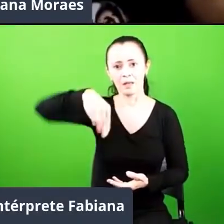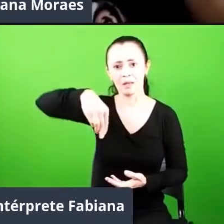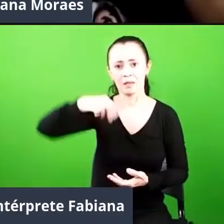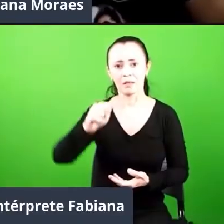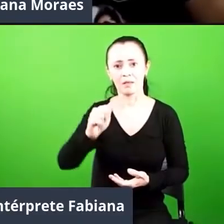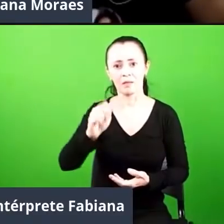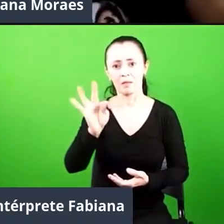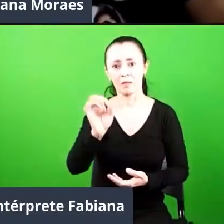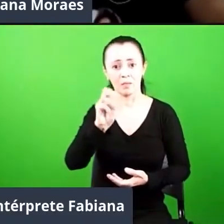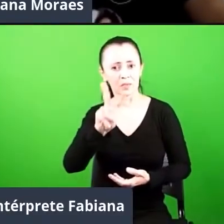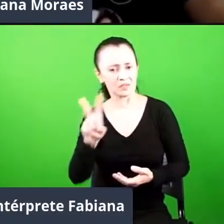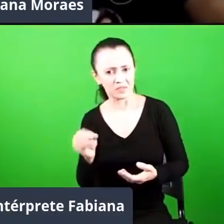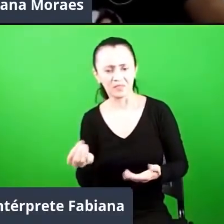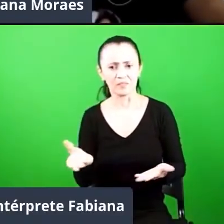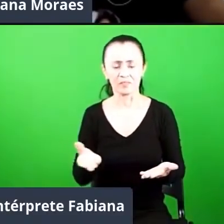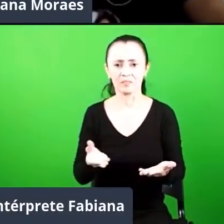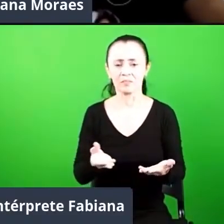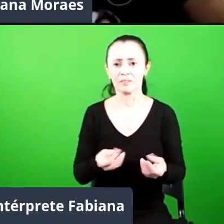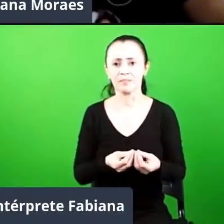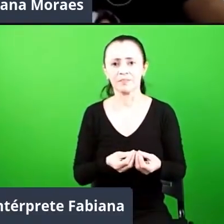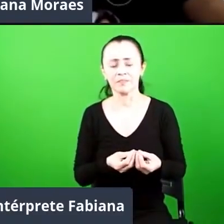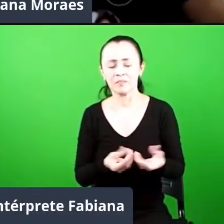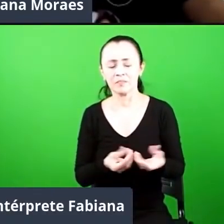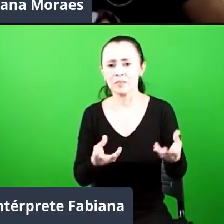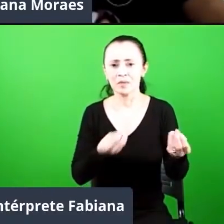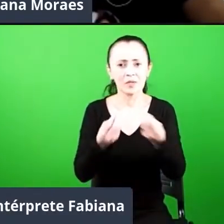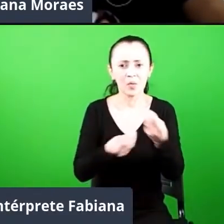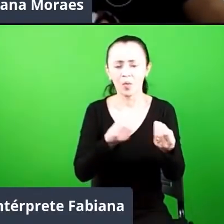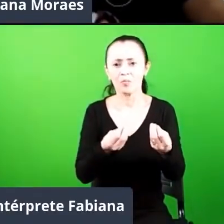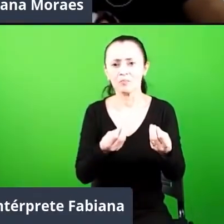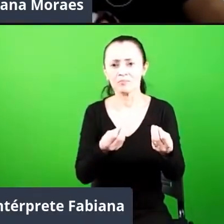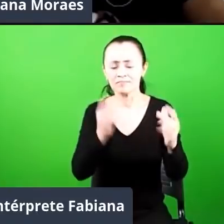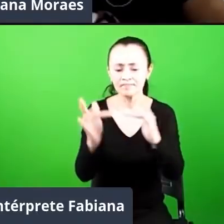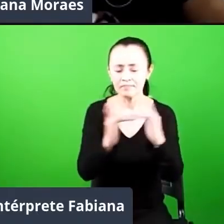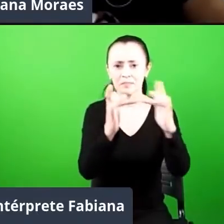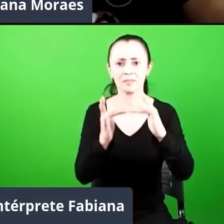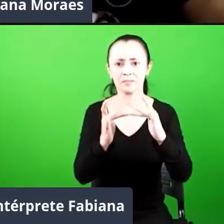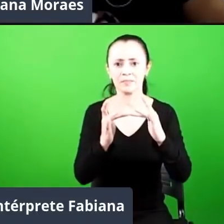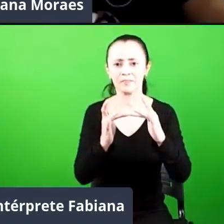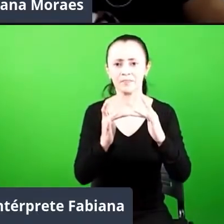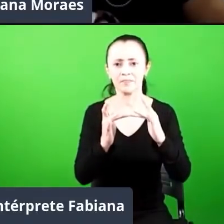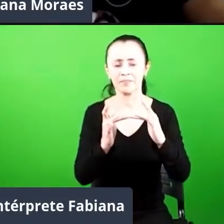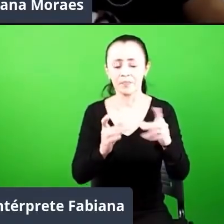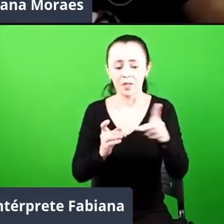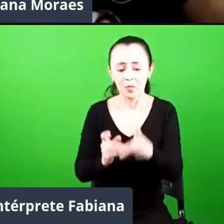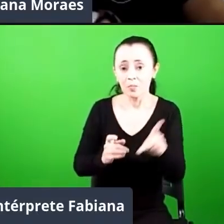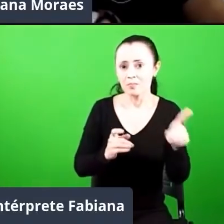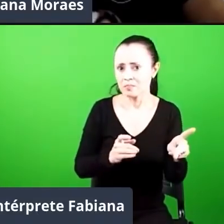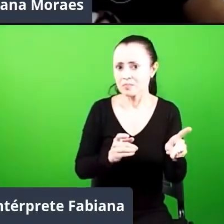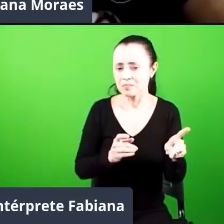incitativo, porque ele tira o direito à interação, né? O professor, ele interage com a